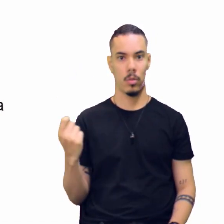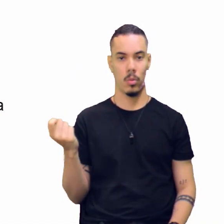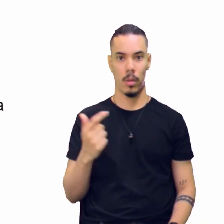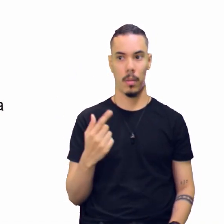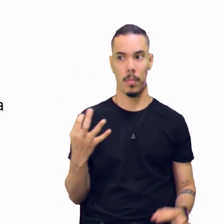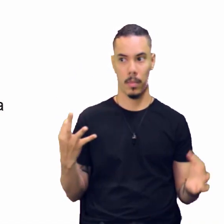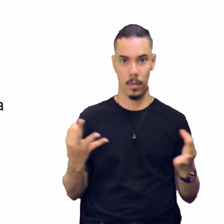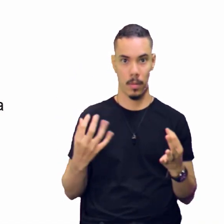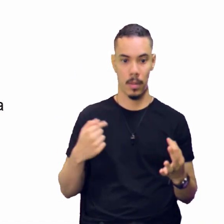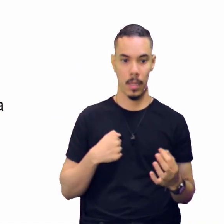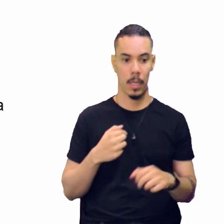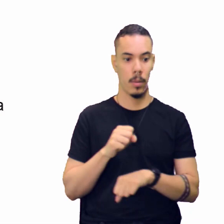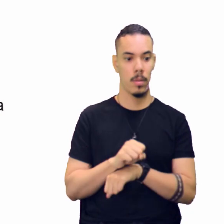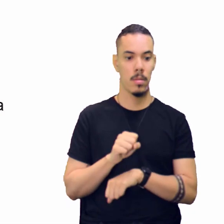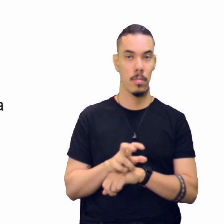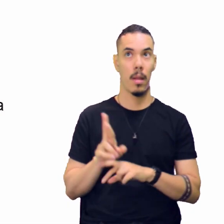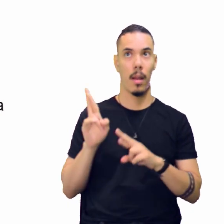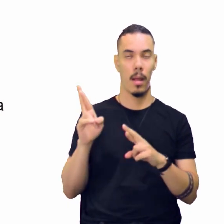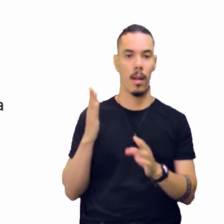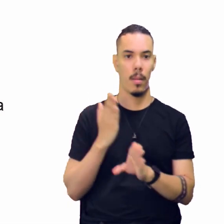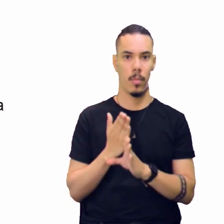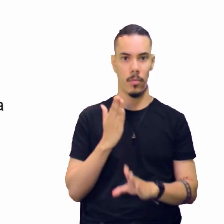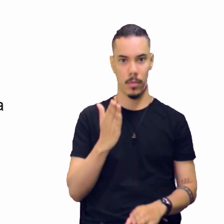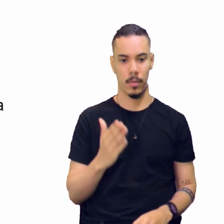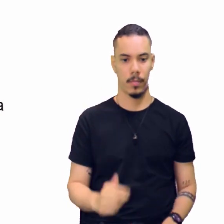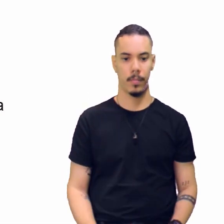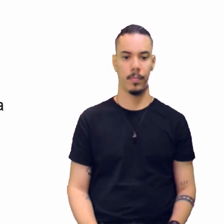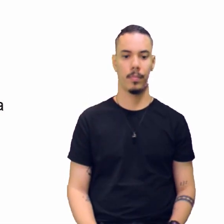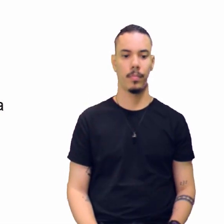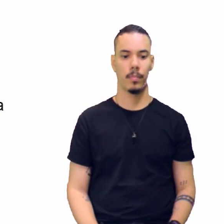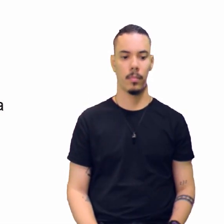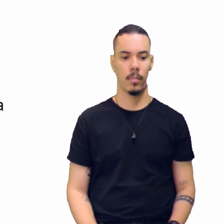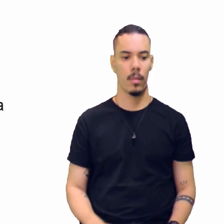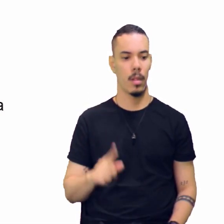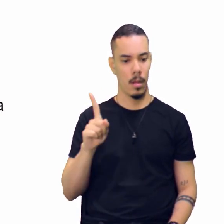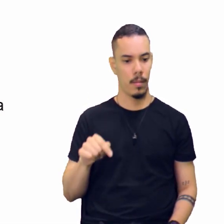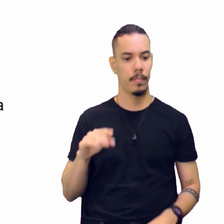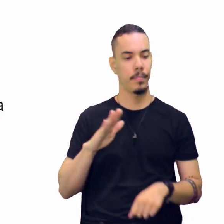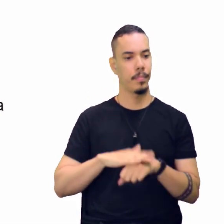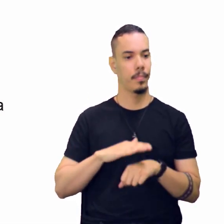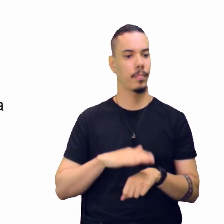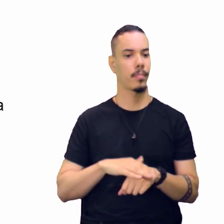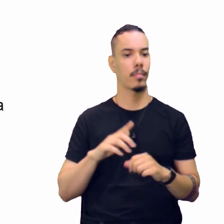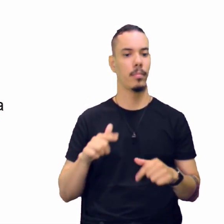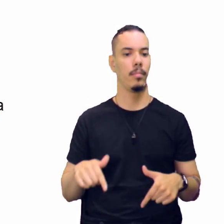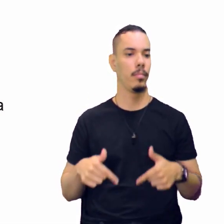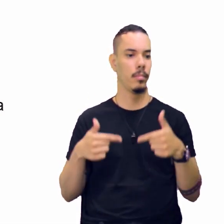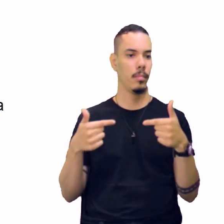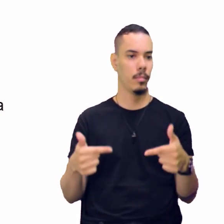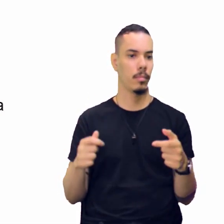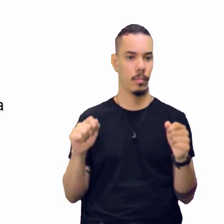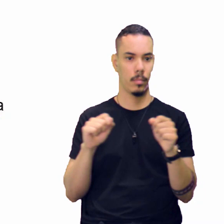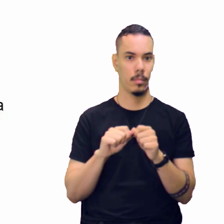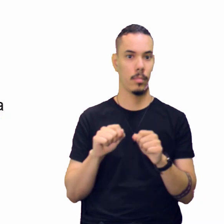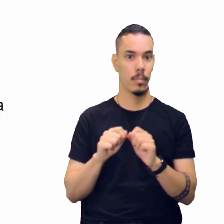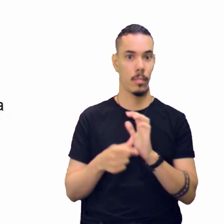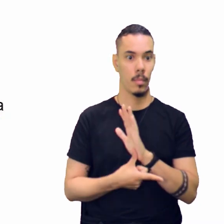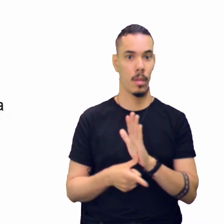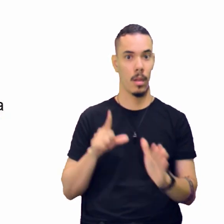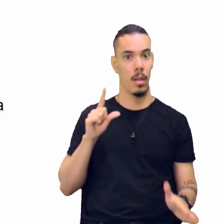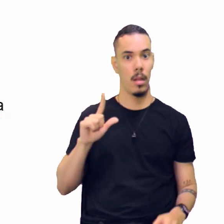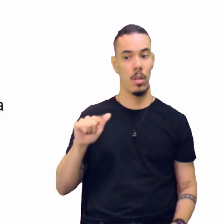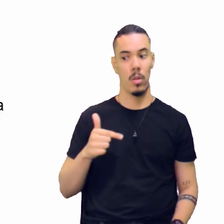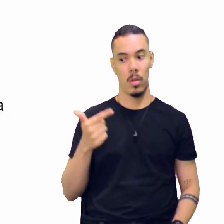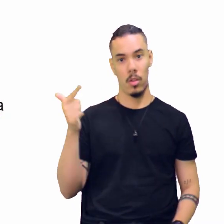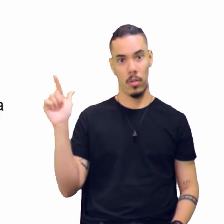eu esperara por você. Uma ação, esta ação aqui, feita antes de uma